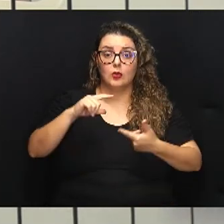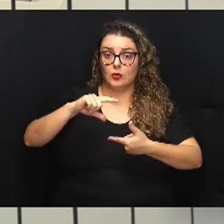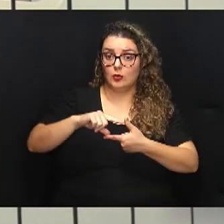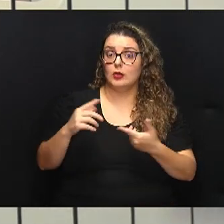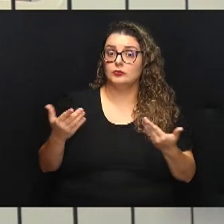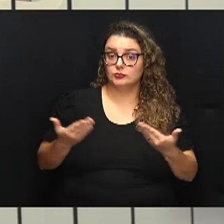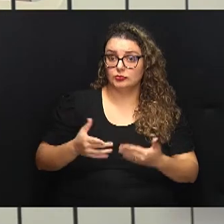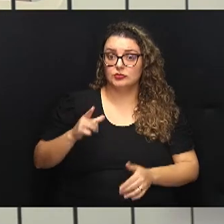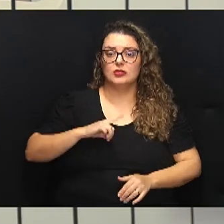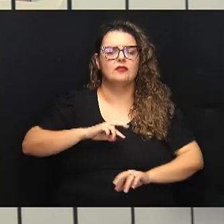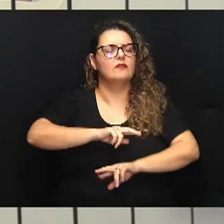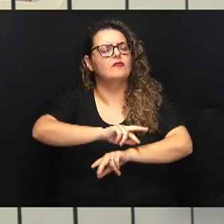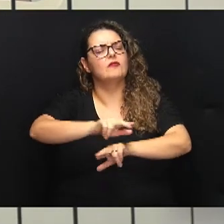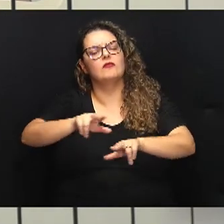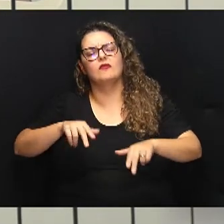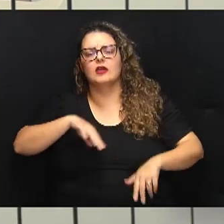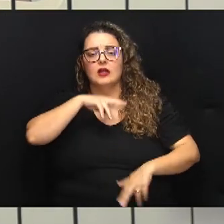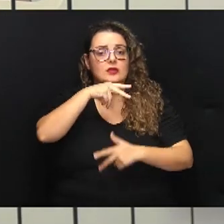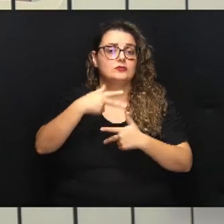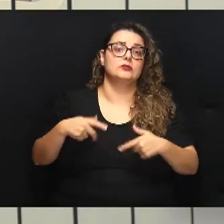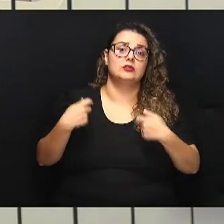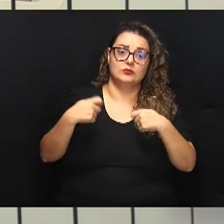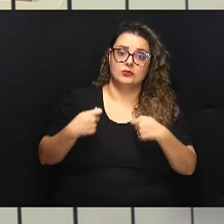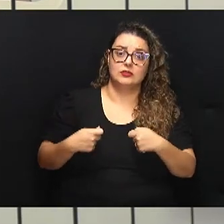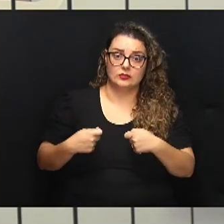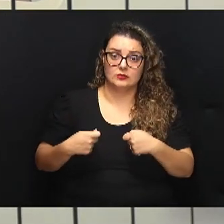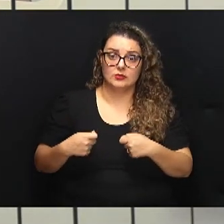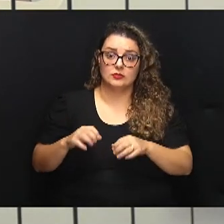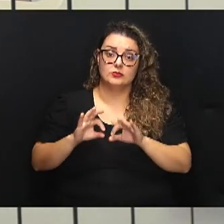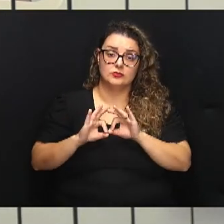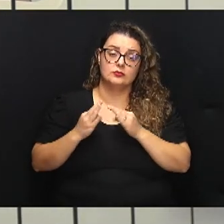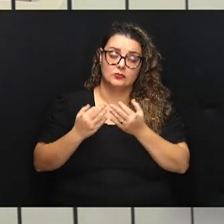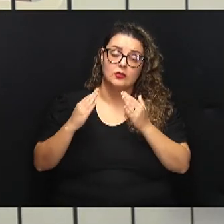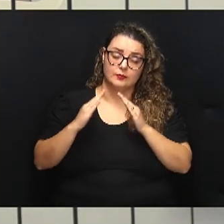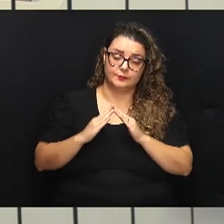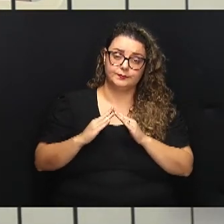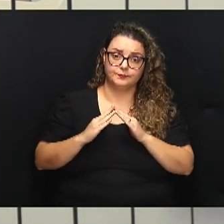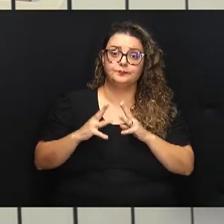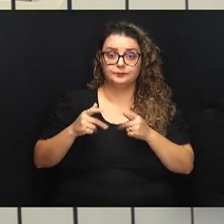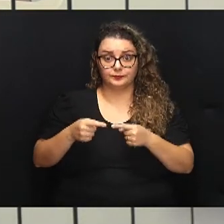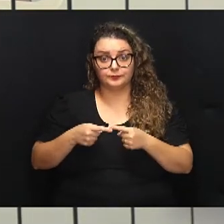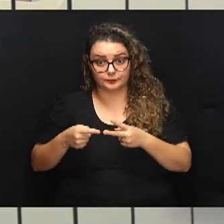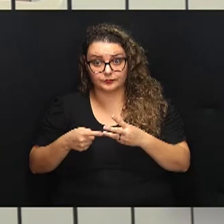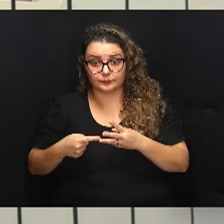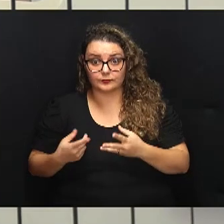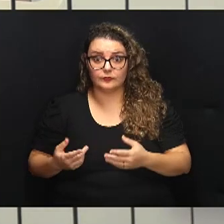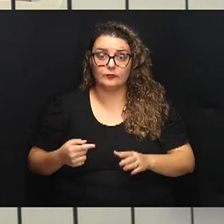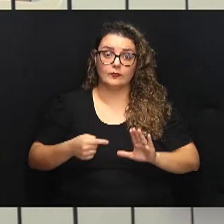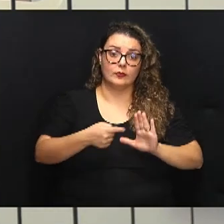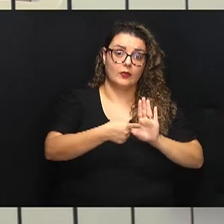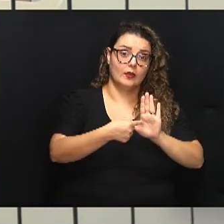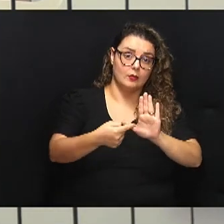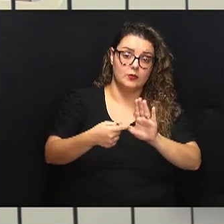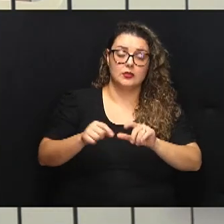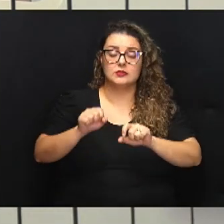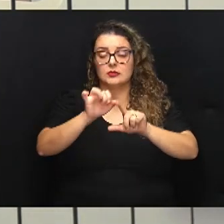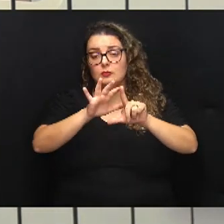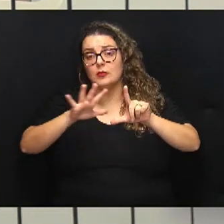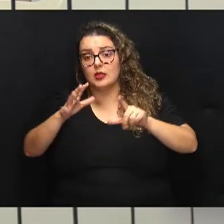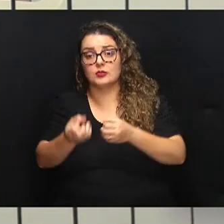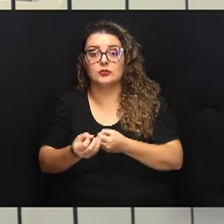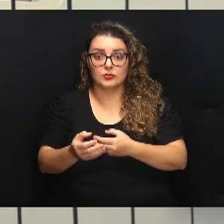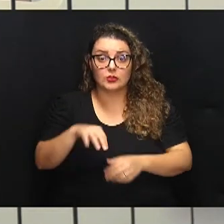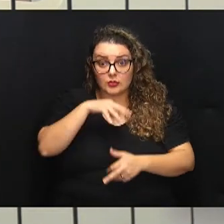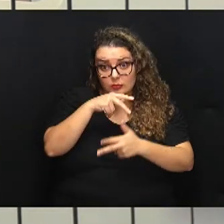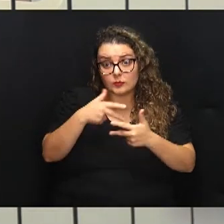hoje tem vários animais que precisam de um lar. Toda semana o programa traz imagens, informações dos